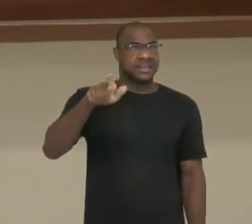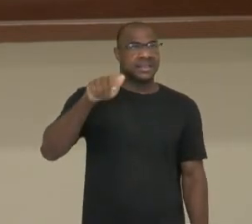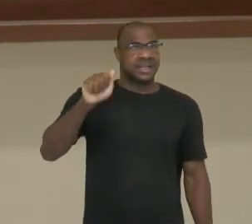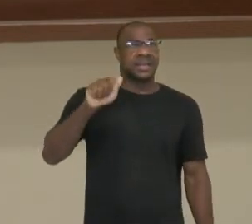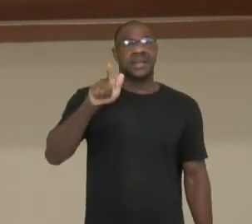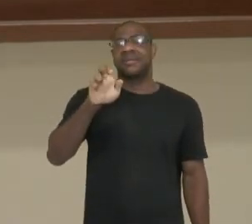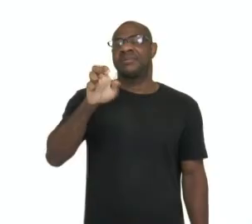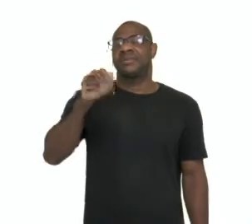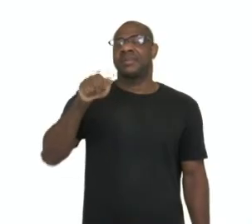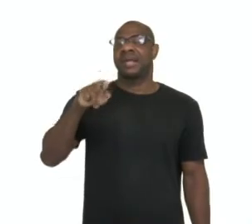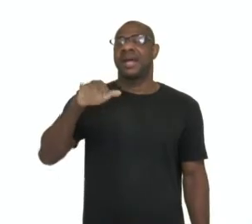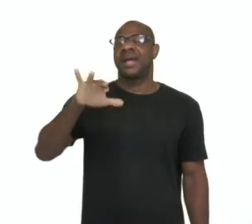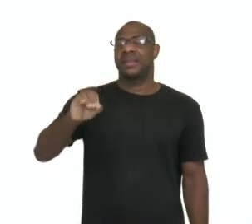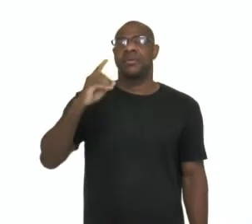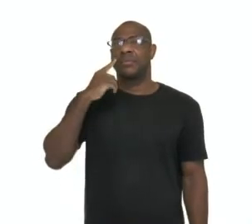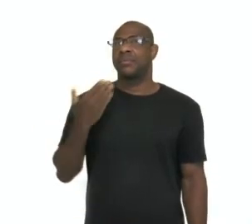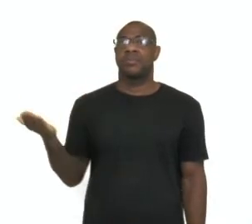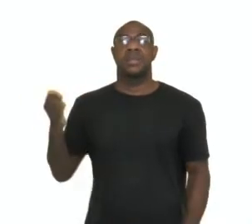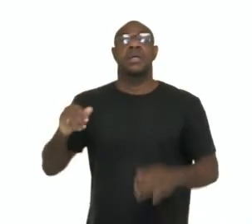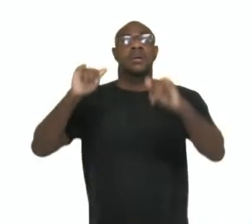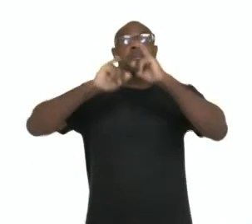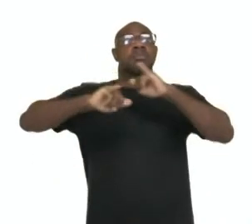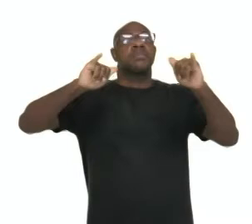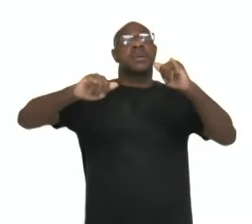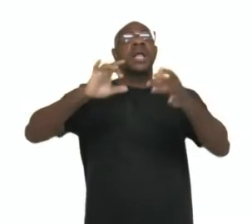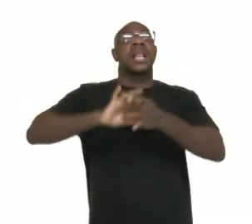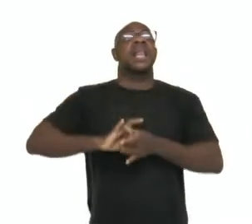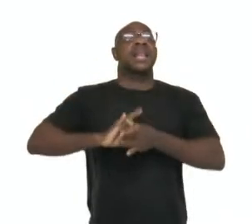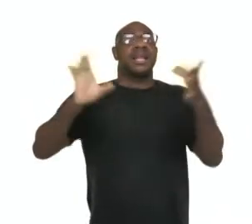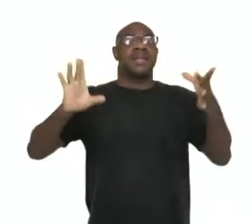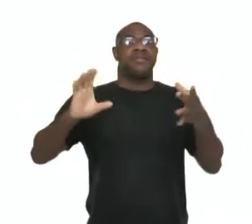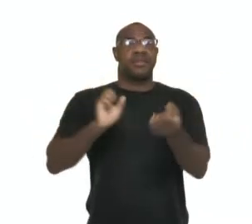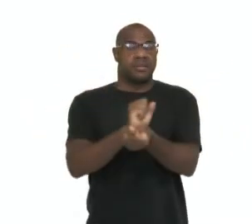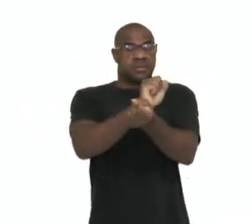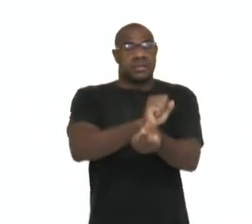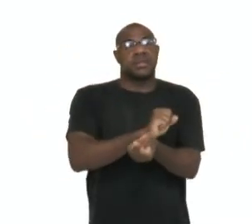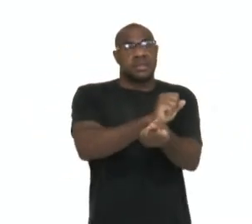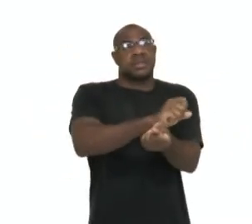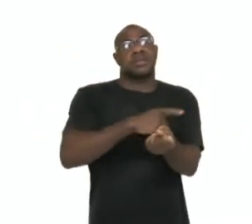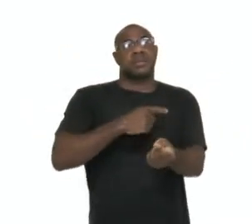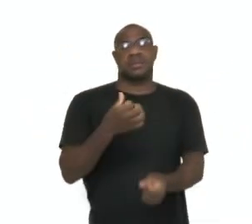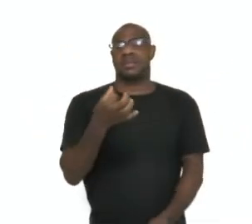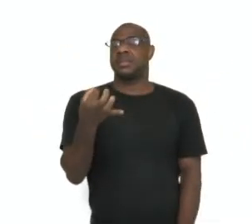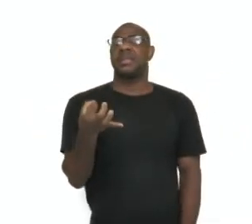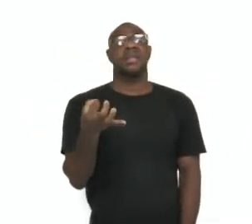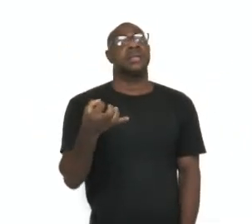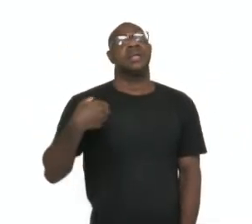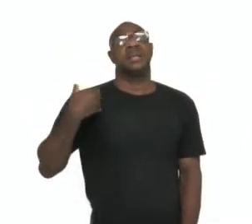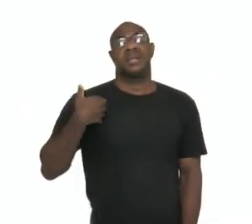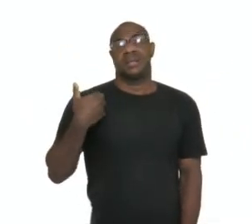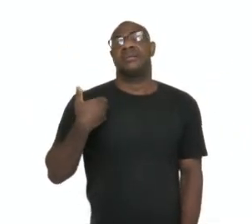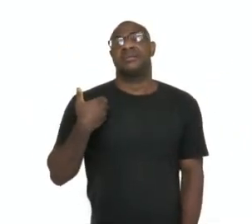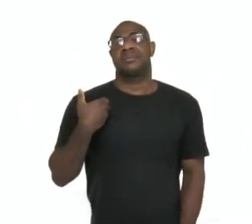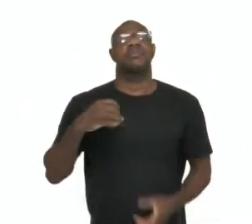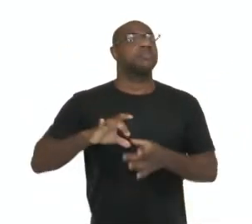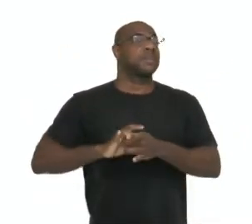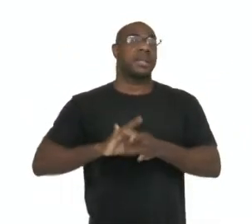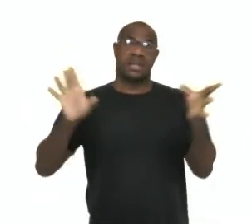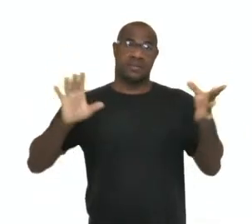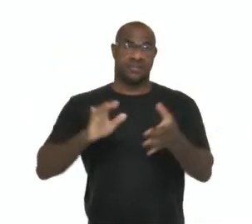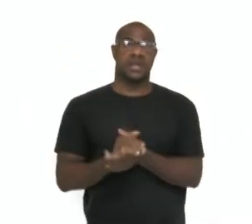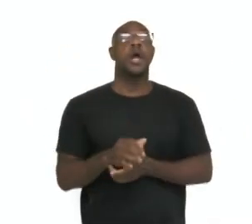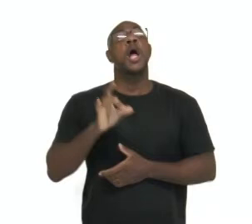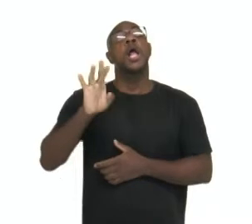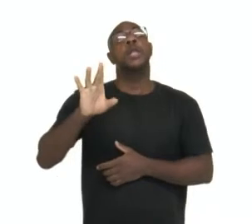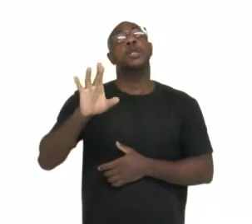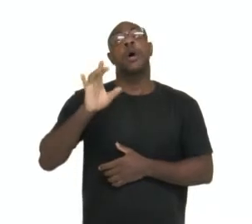tratava? Olha só, ela declarava livres os escravos de 60 anos de idade.